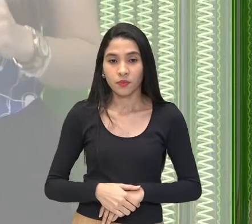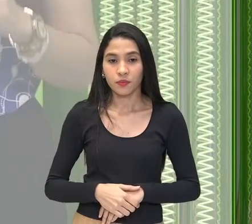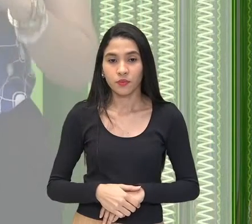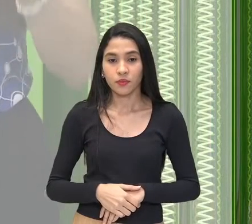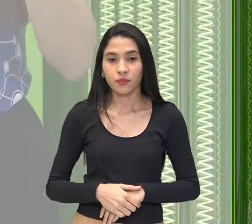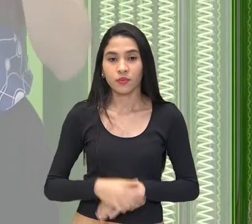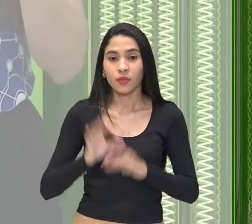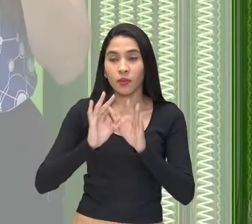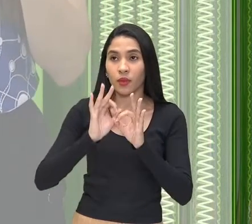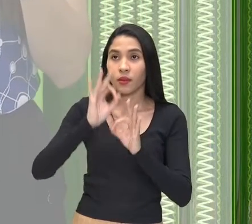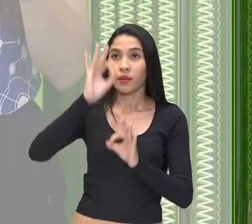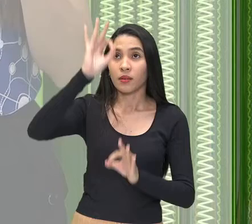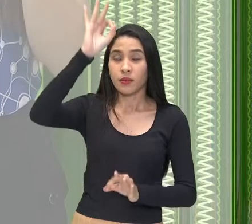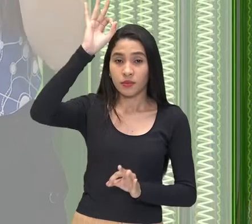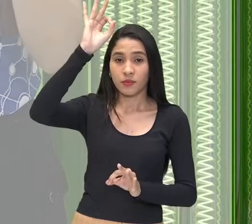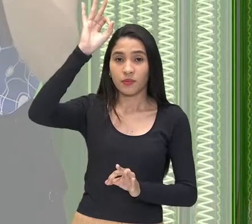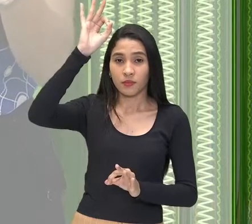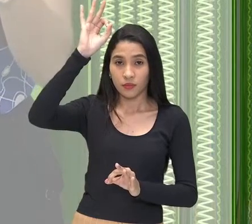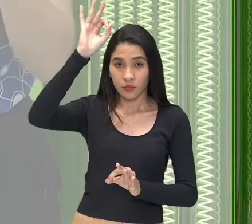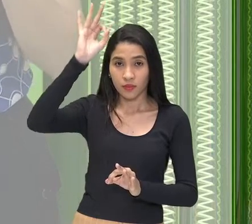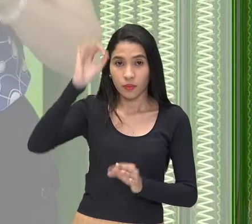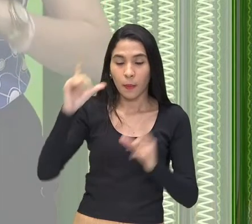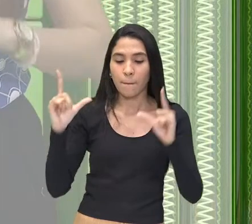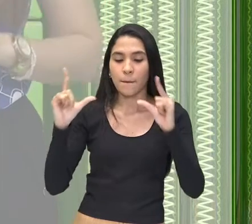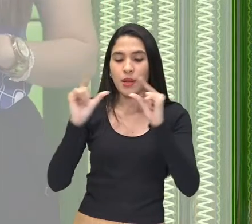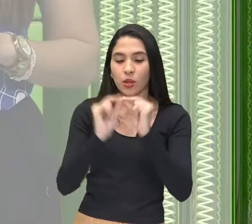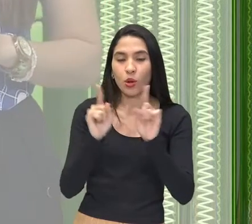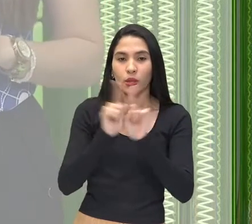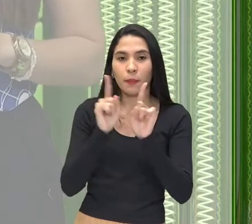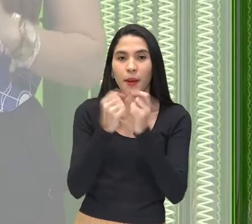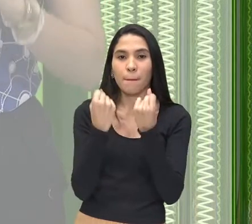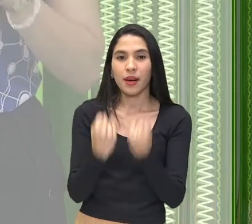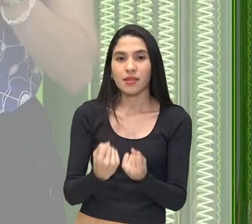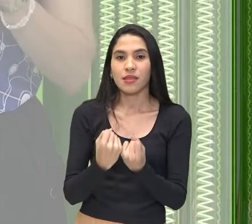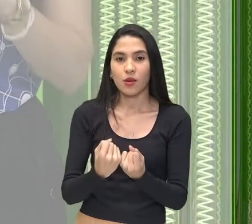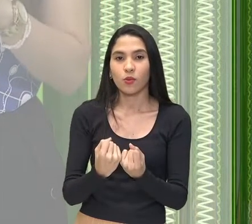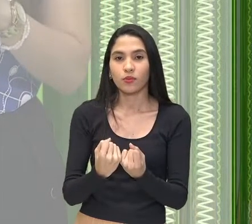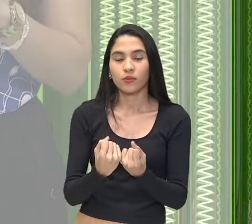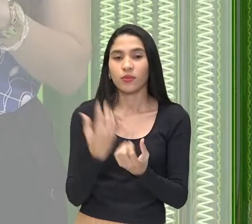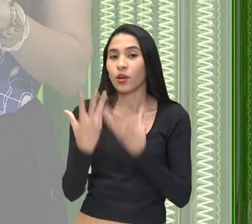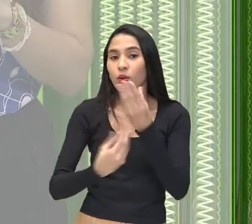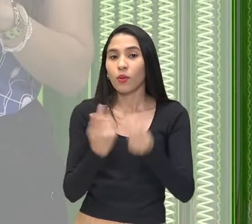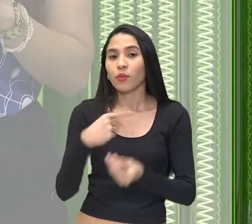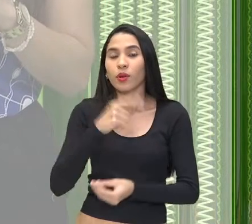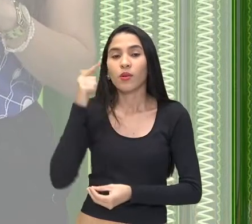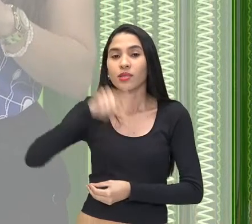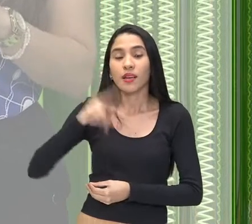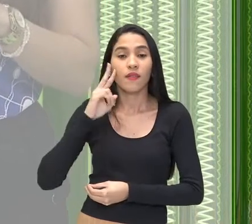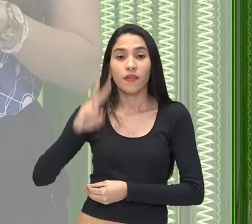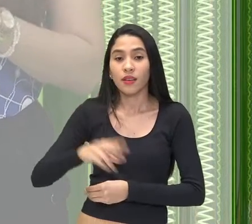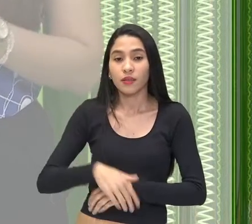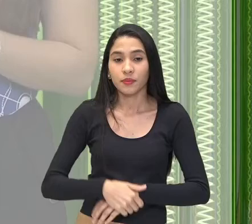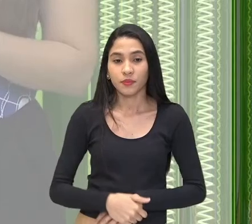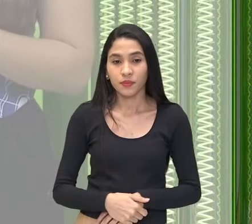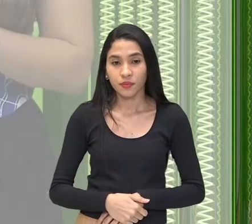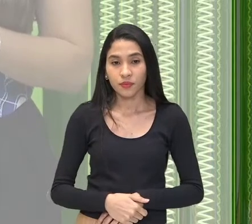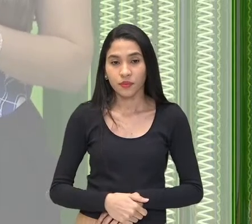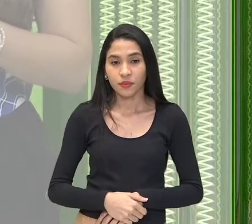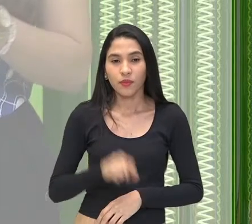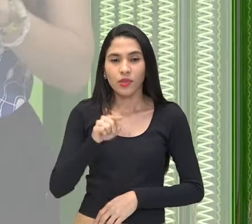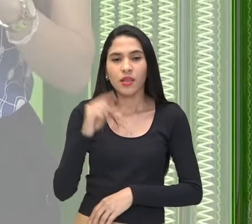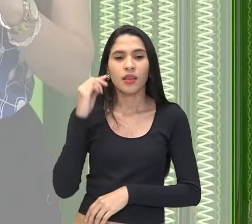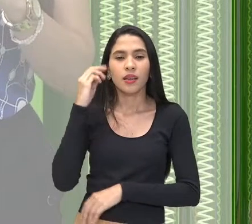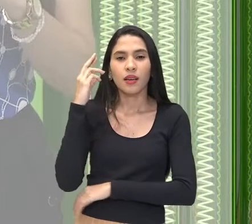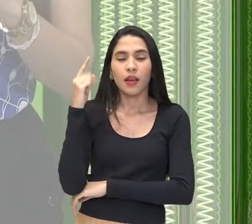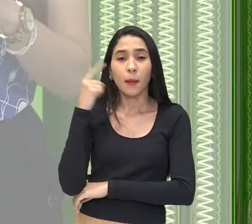Quanto maior a altitude, menor a pressão. E como é que a gente consegue visualizar isso? Então, imaginem que a